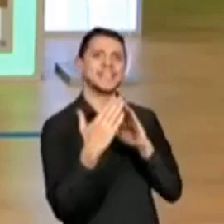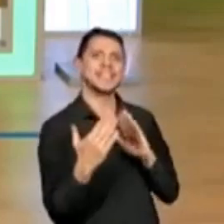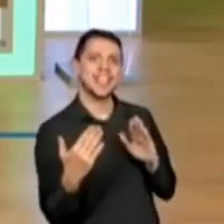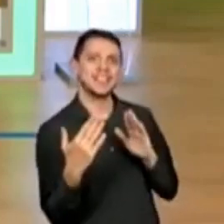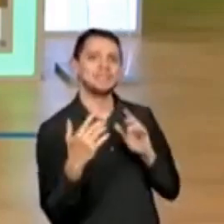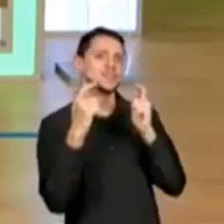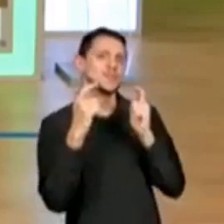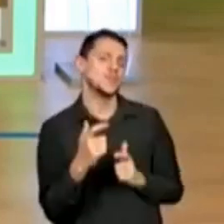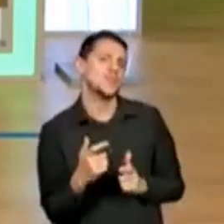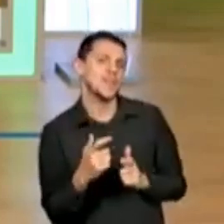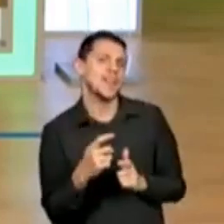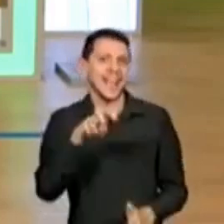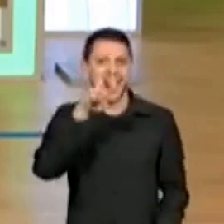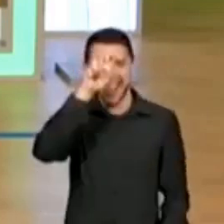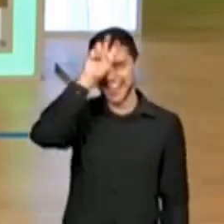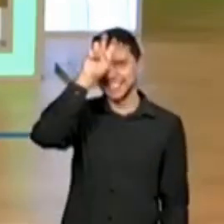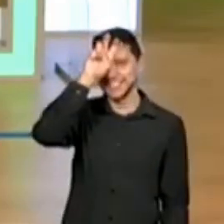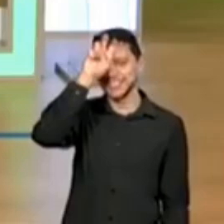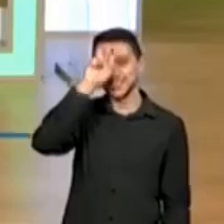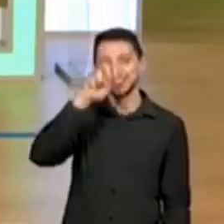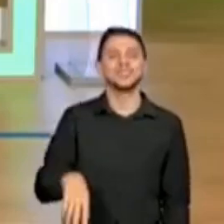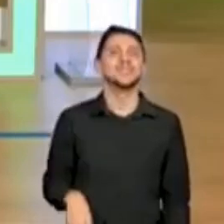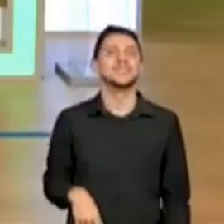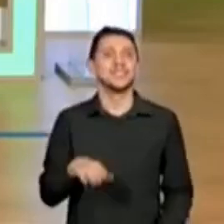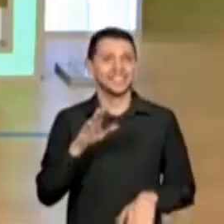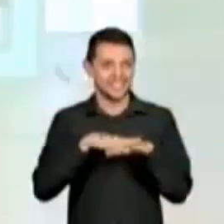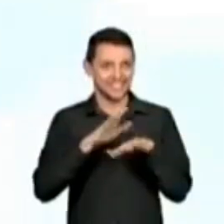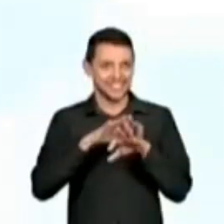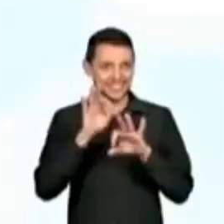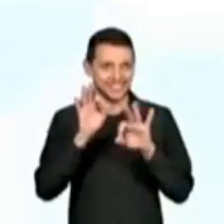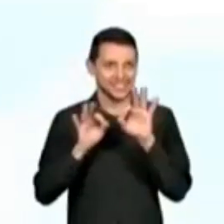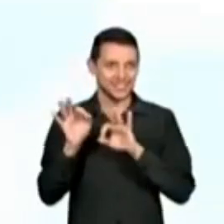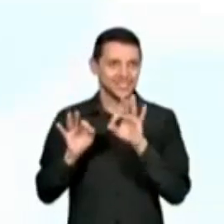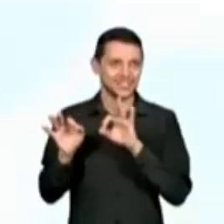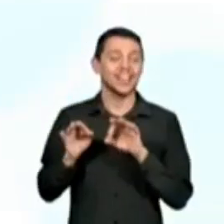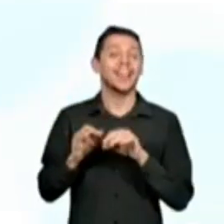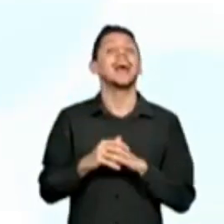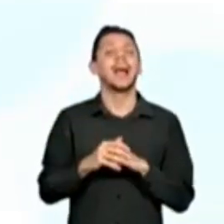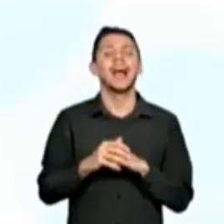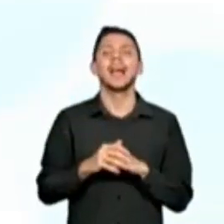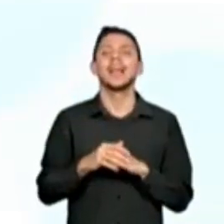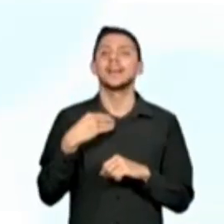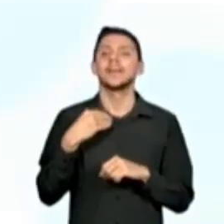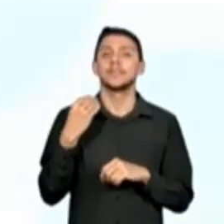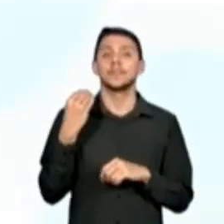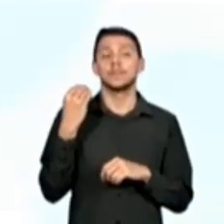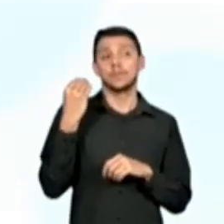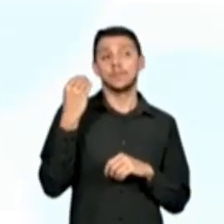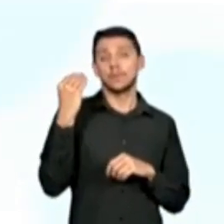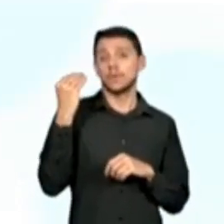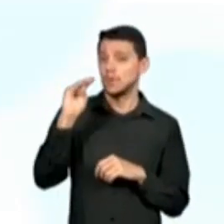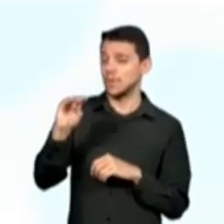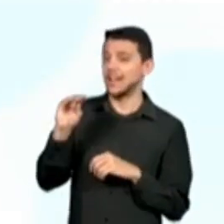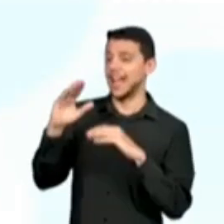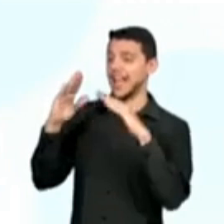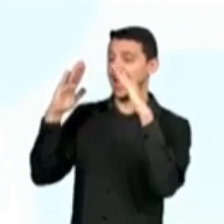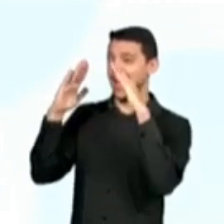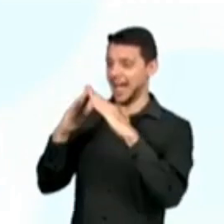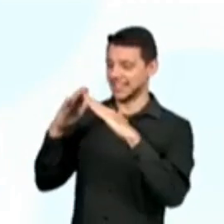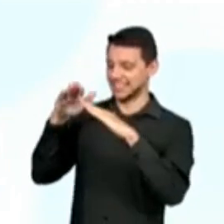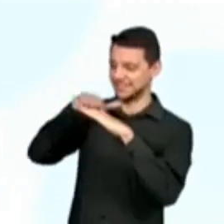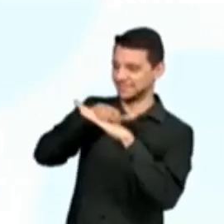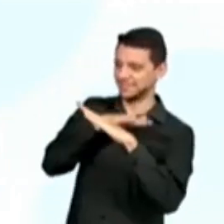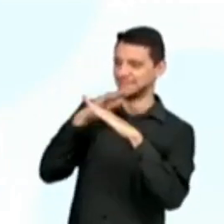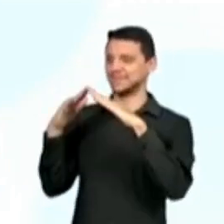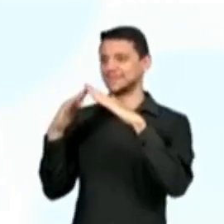Pro vai corrigir. Você vai corrigir, Pro? Vou colocar telhado. Telhado de uma casa. Telhado, pode ser. Aqueles telhados